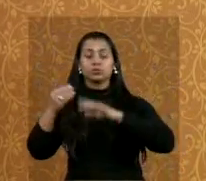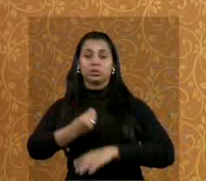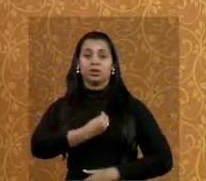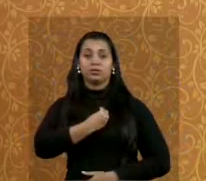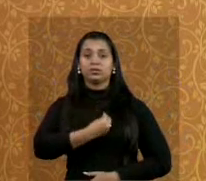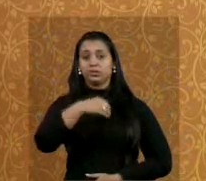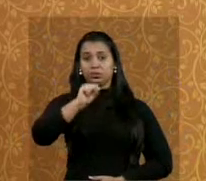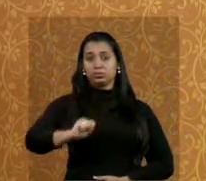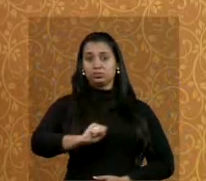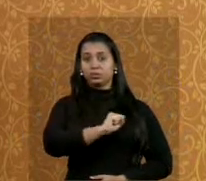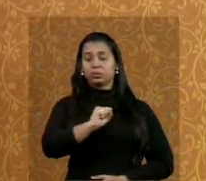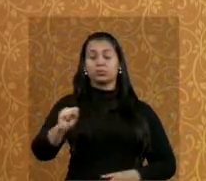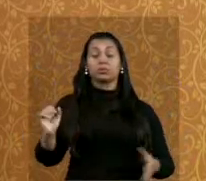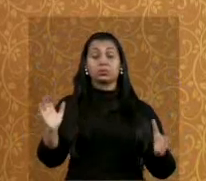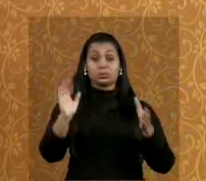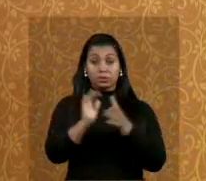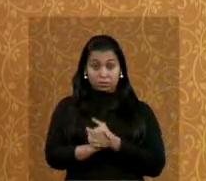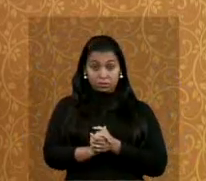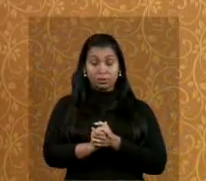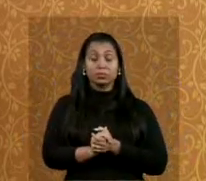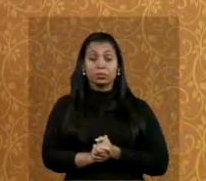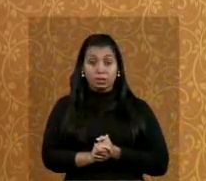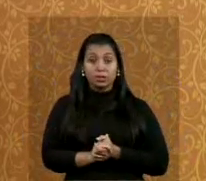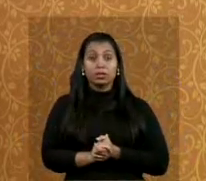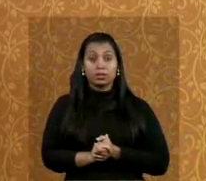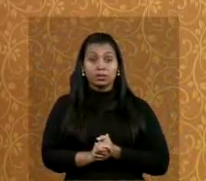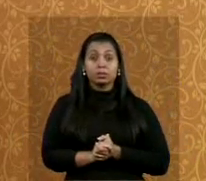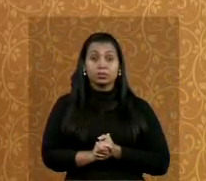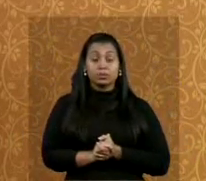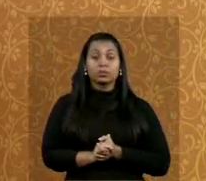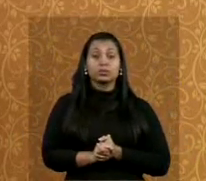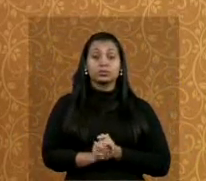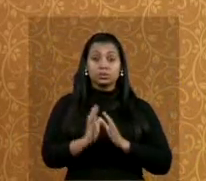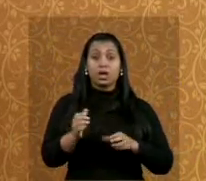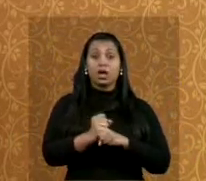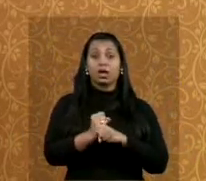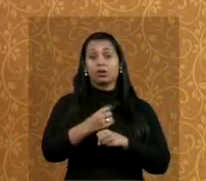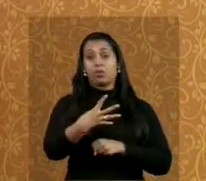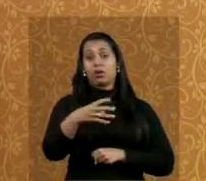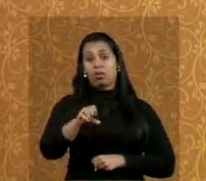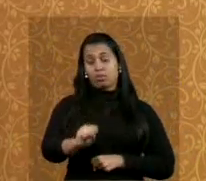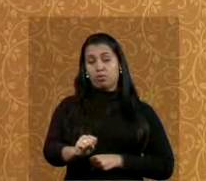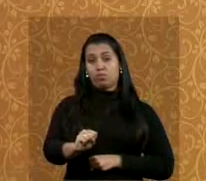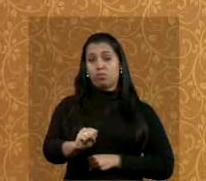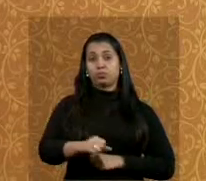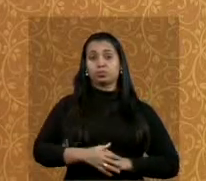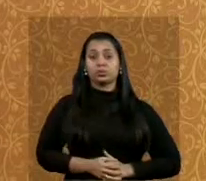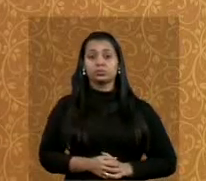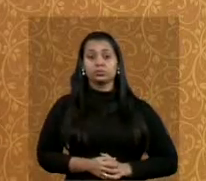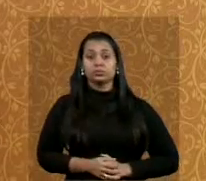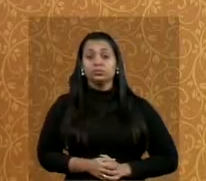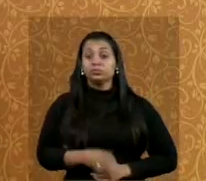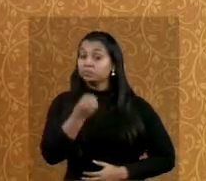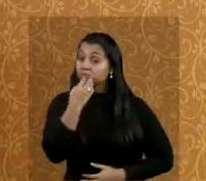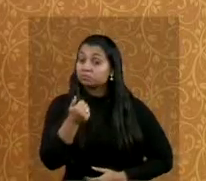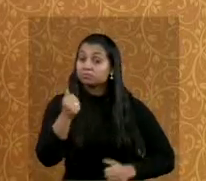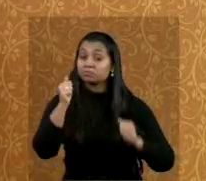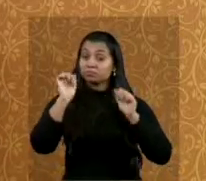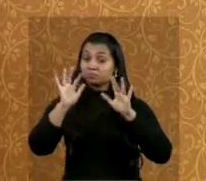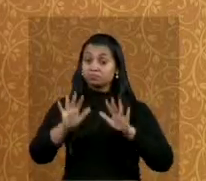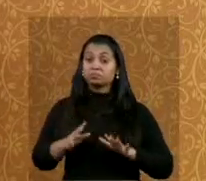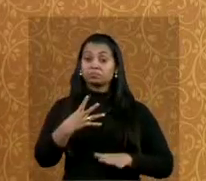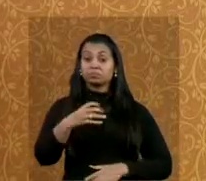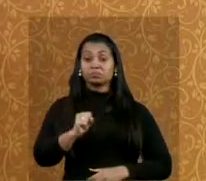do sacramento do matrimônio, amém, que contraímos há 48 anos. Olha que bênção, 48 anos. Para a vida da